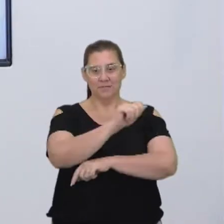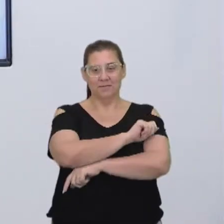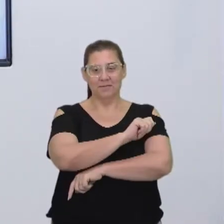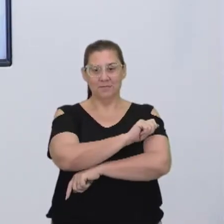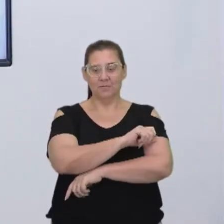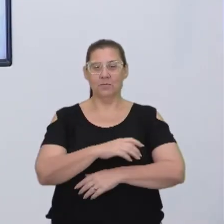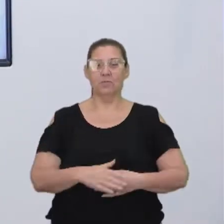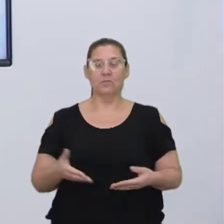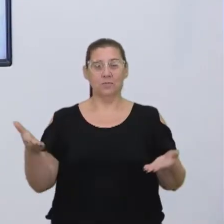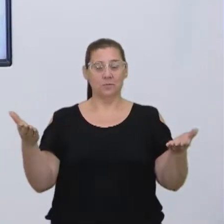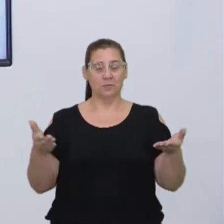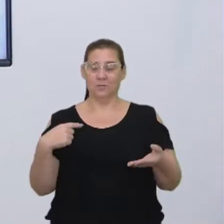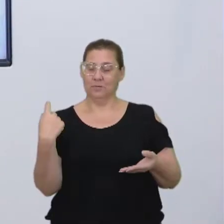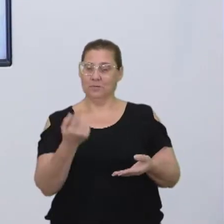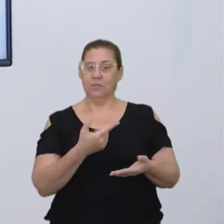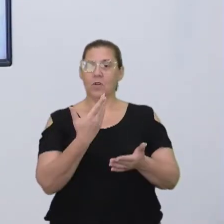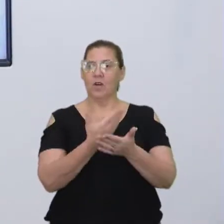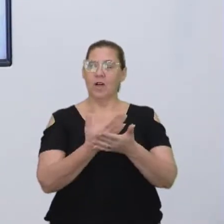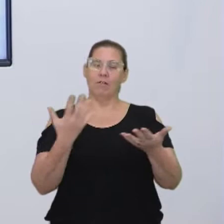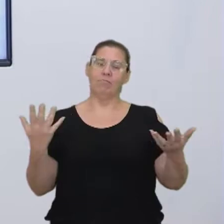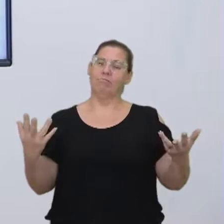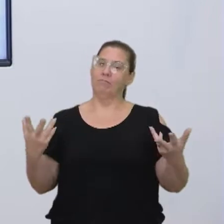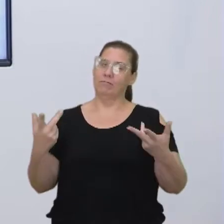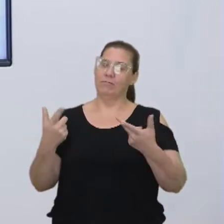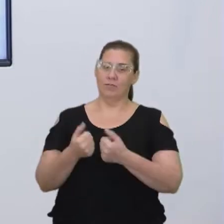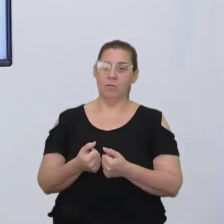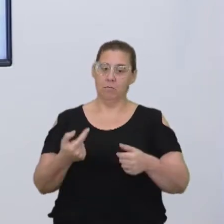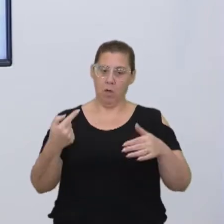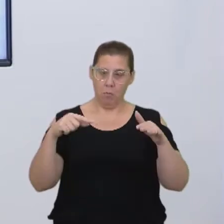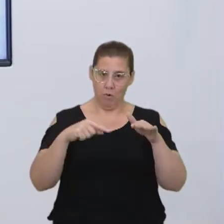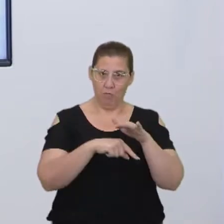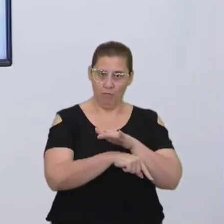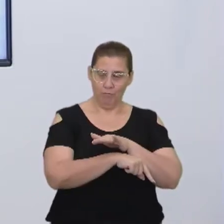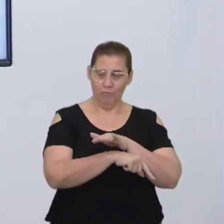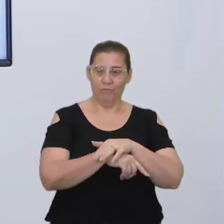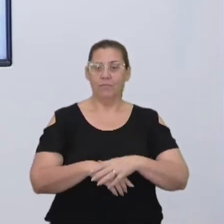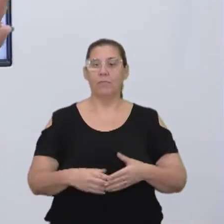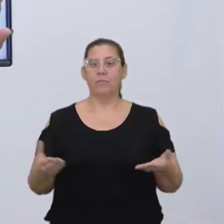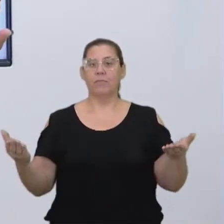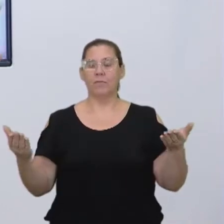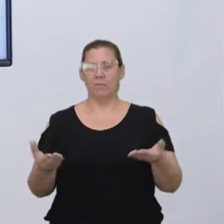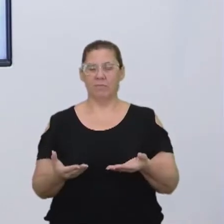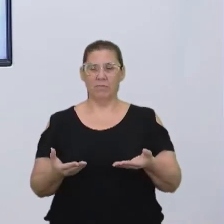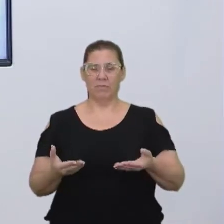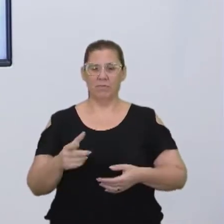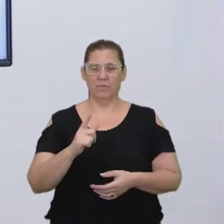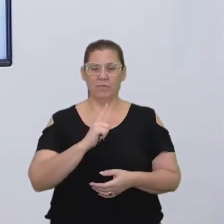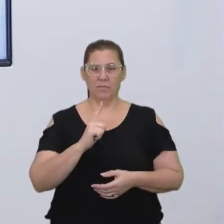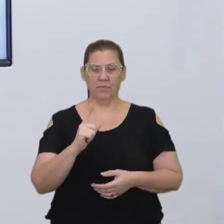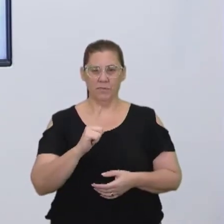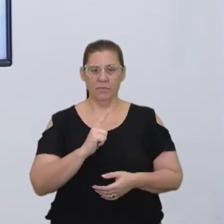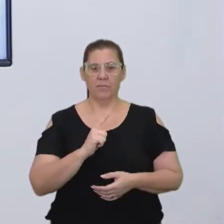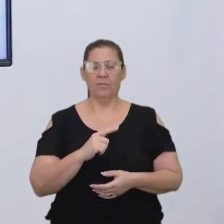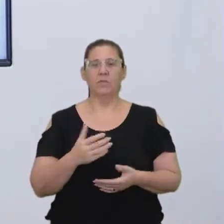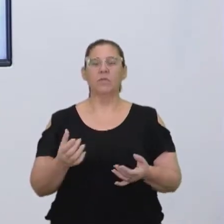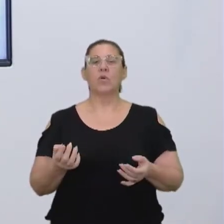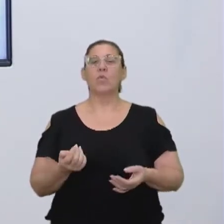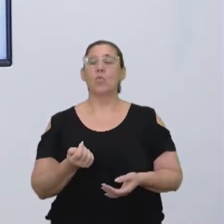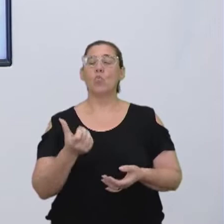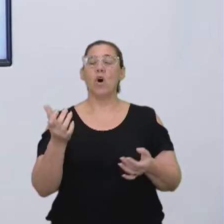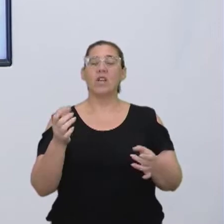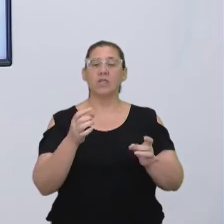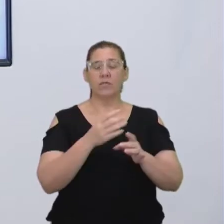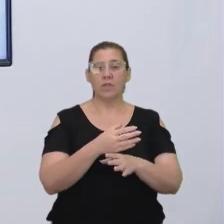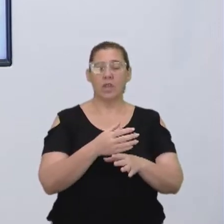estudantes! Estamos aqui para a nossa aula maravilhosa do nosso aprofundamento. E agora, realmente, em reta final, essa é a nossa